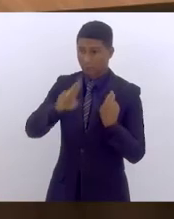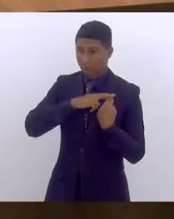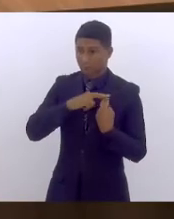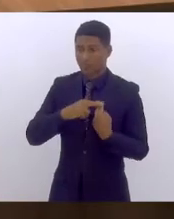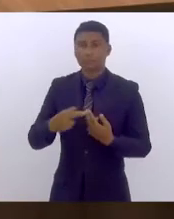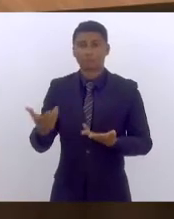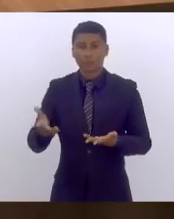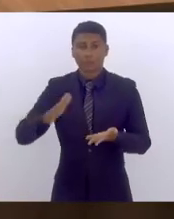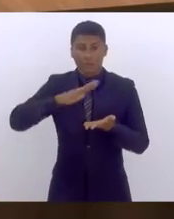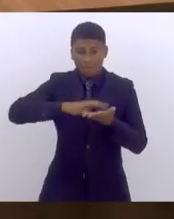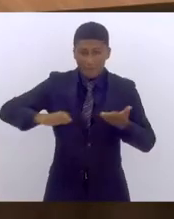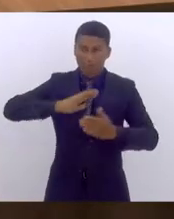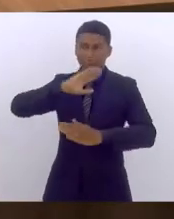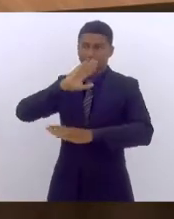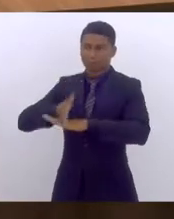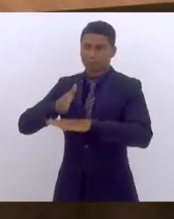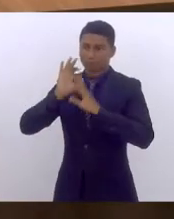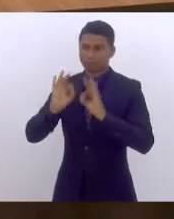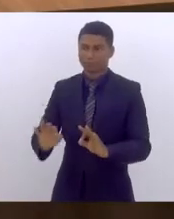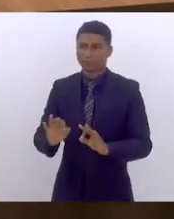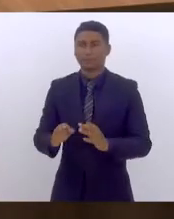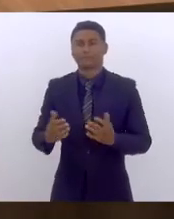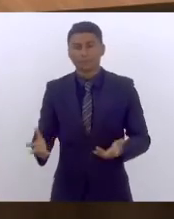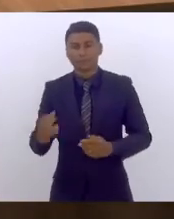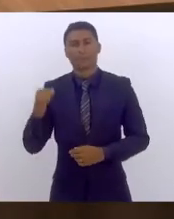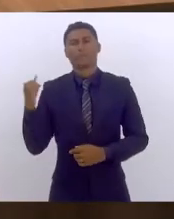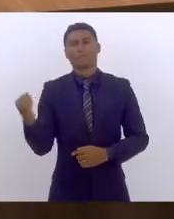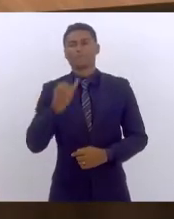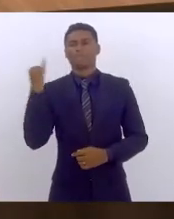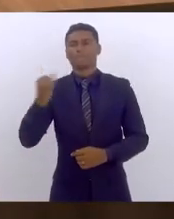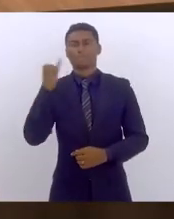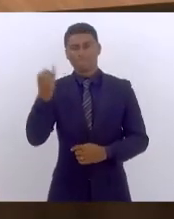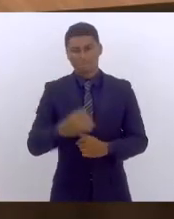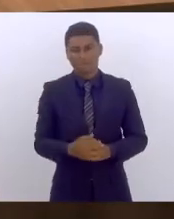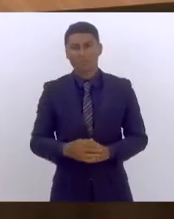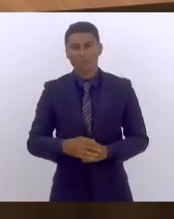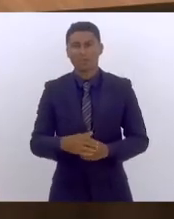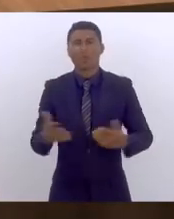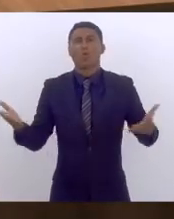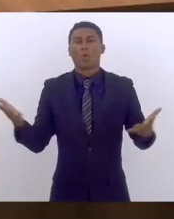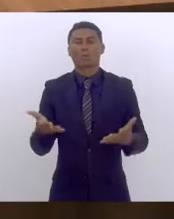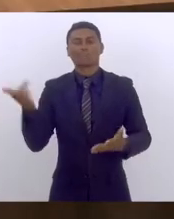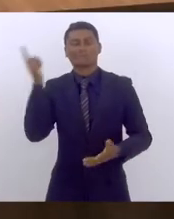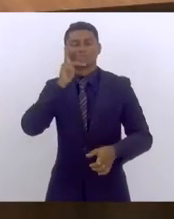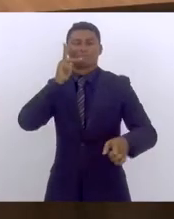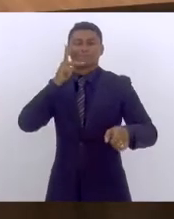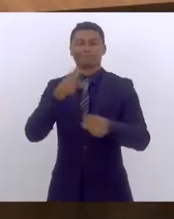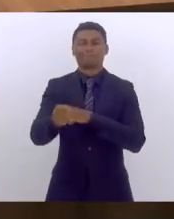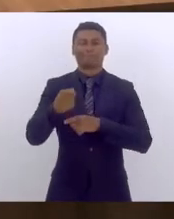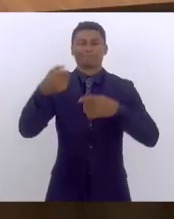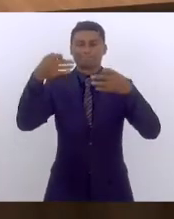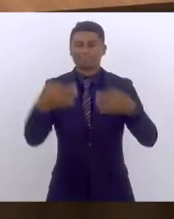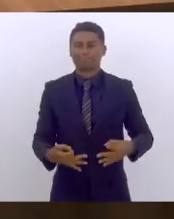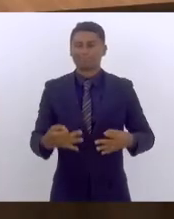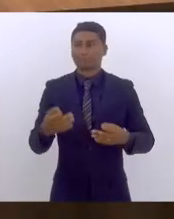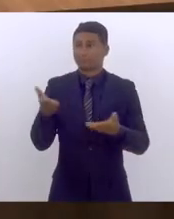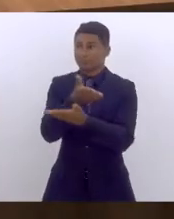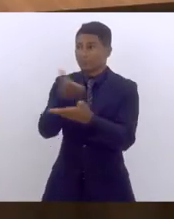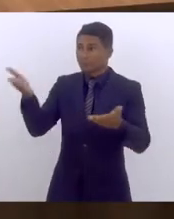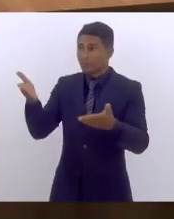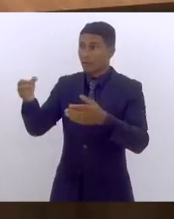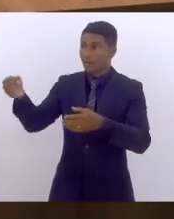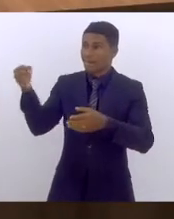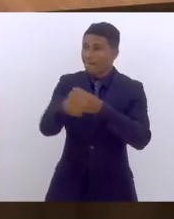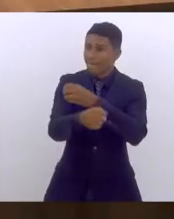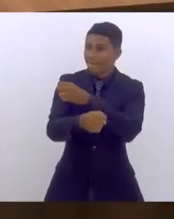veto. Então, vai ser um elemento fundamental, uma grande vitória hoje para a tão sonhada posse dos